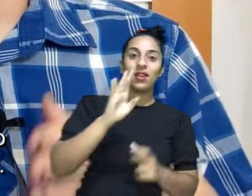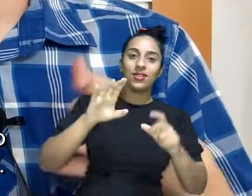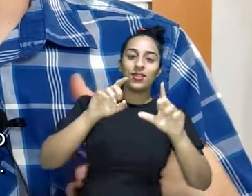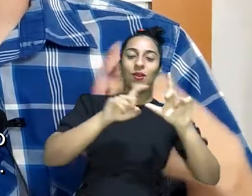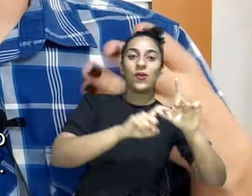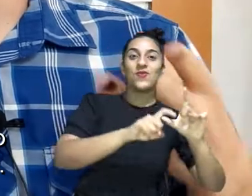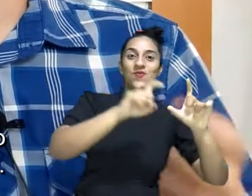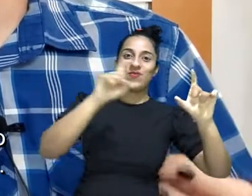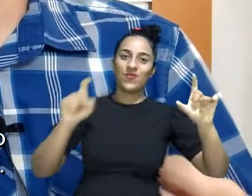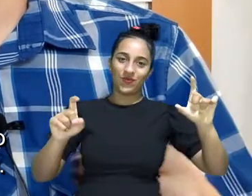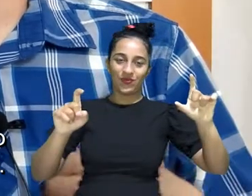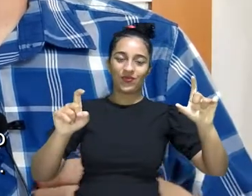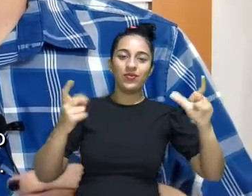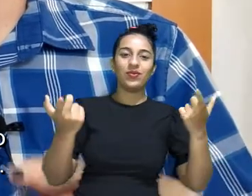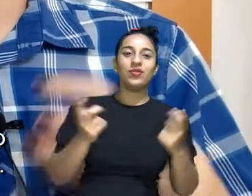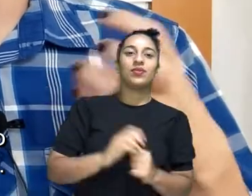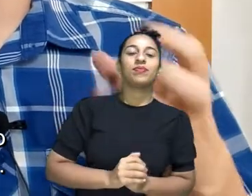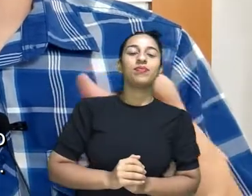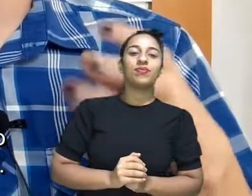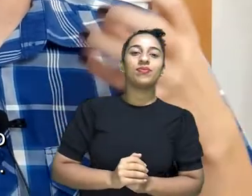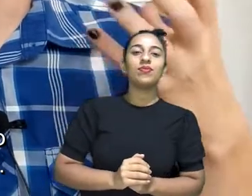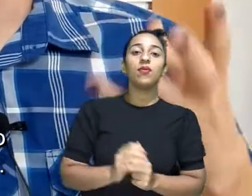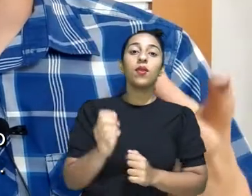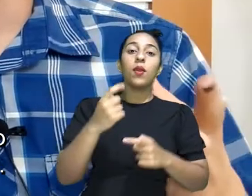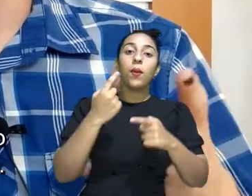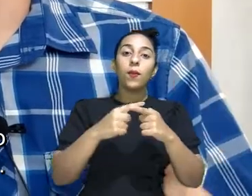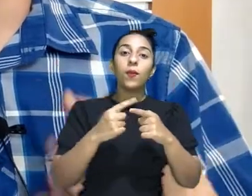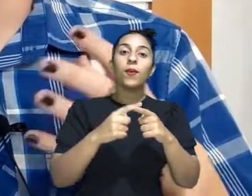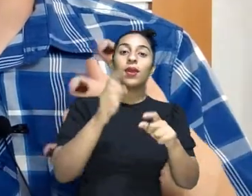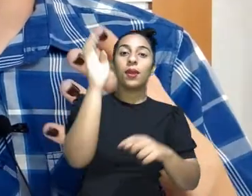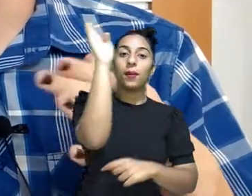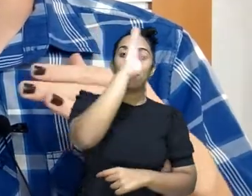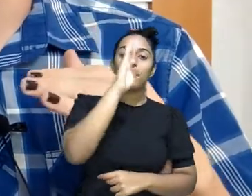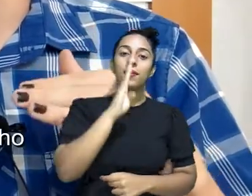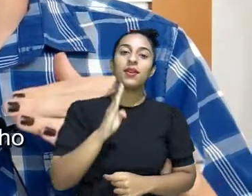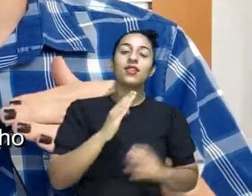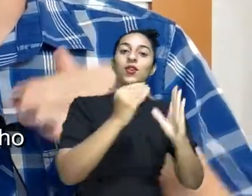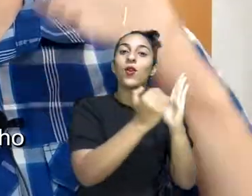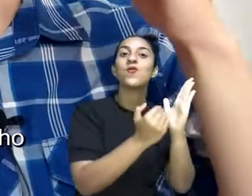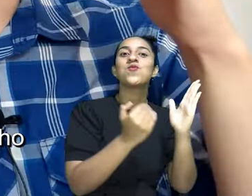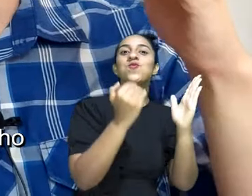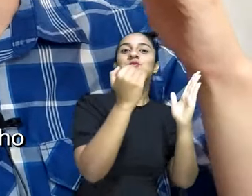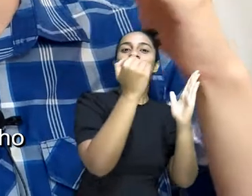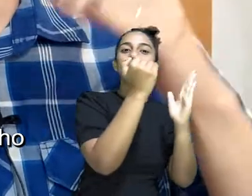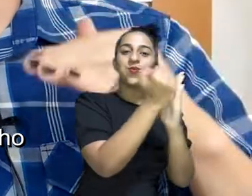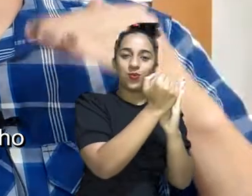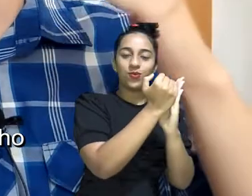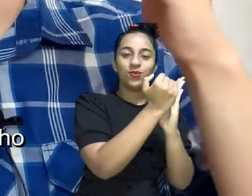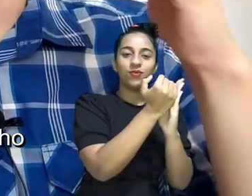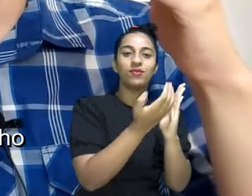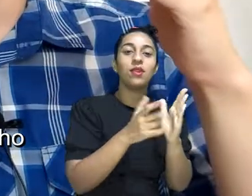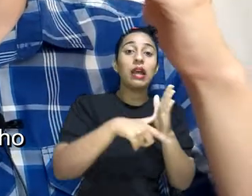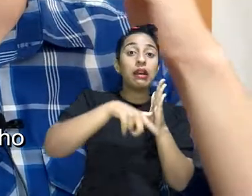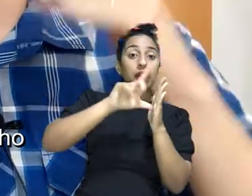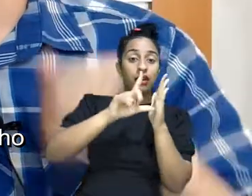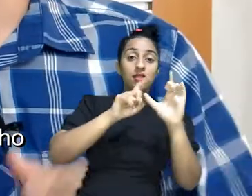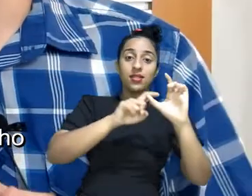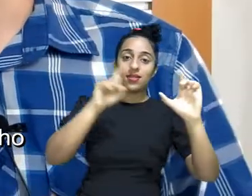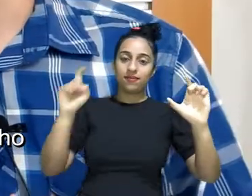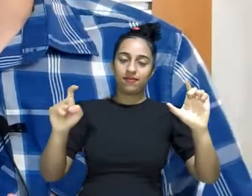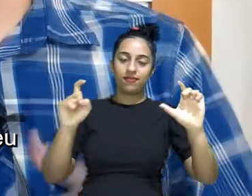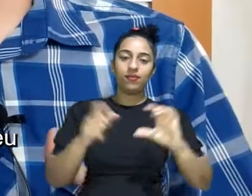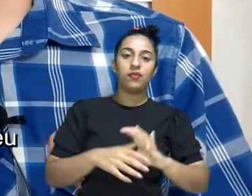porque nos tornamos Reino Unido de Portugal Brasil e algarves né sempre bom lembrar a gente subiu um pouco no degrauzinho